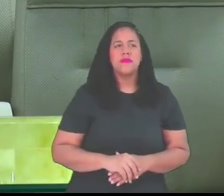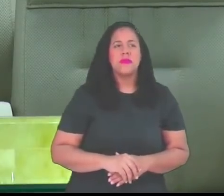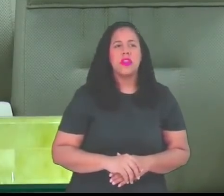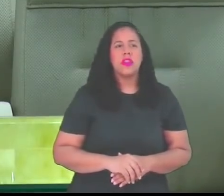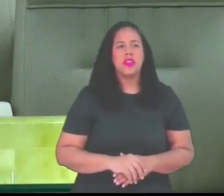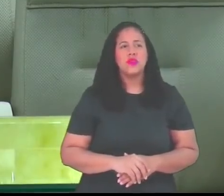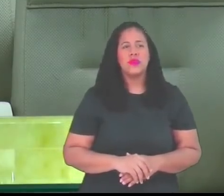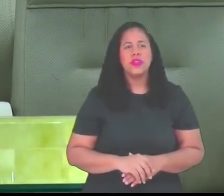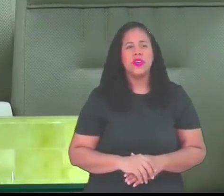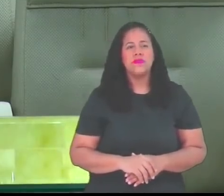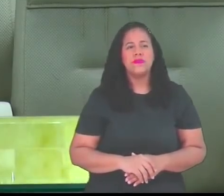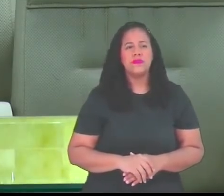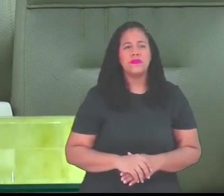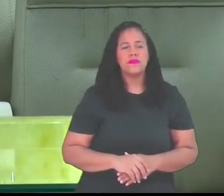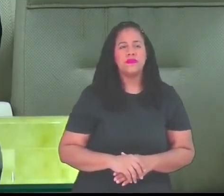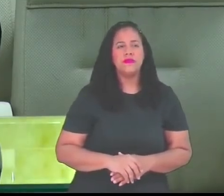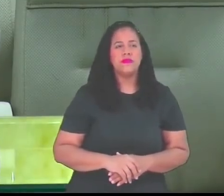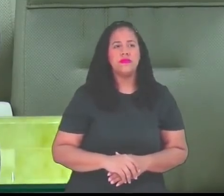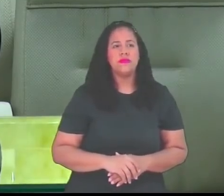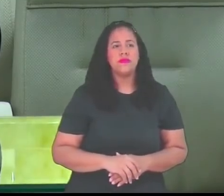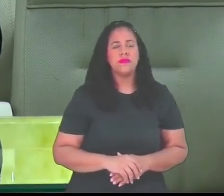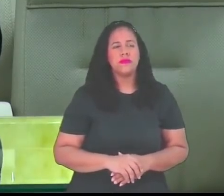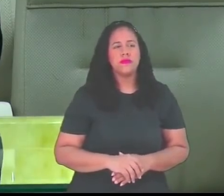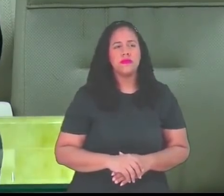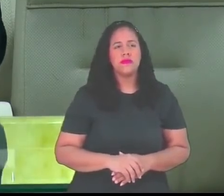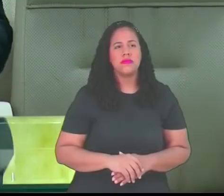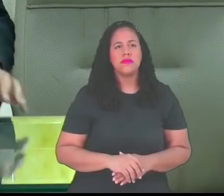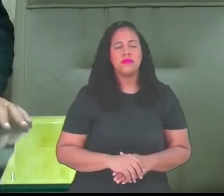Glória ao teu nome.